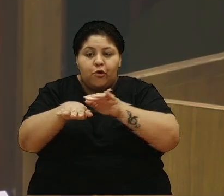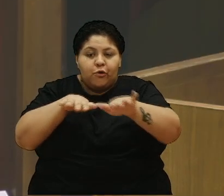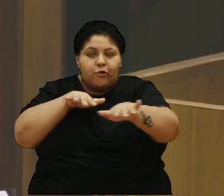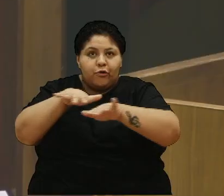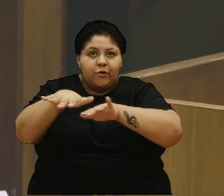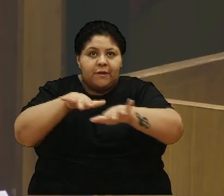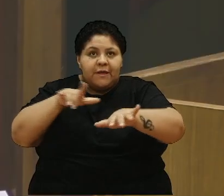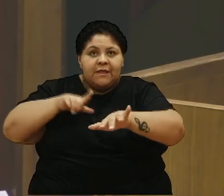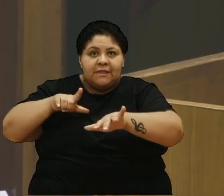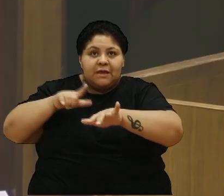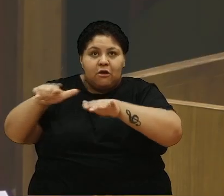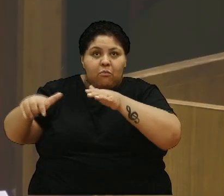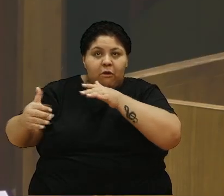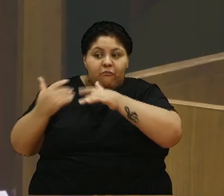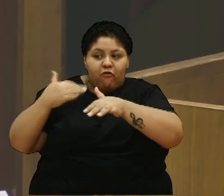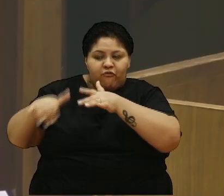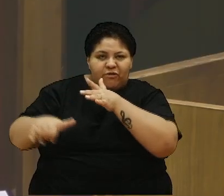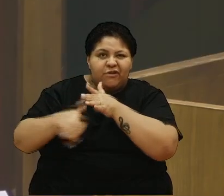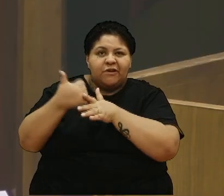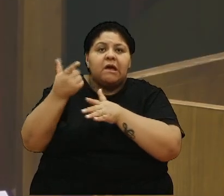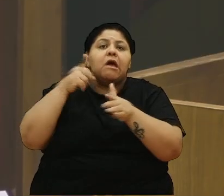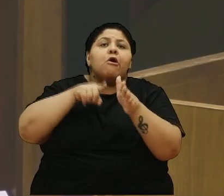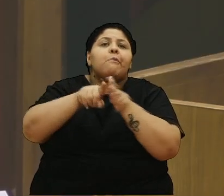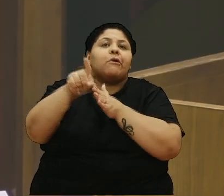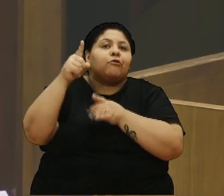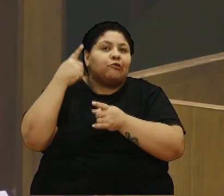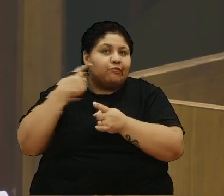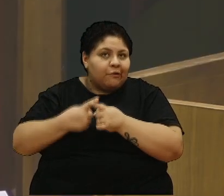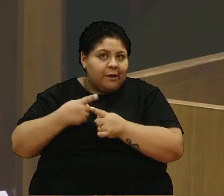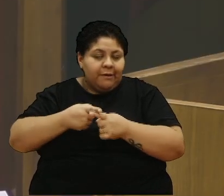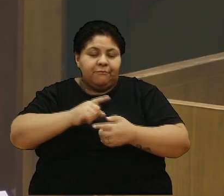melhor? Eu pergunto isso por quê?